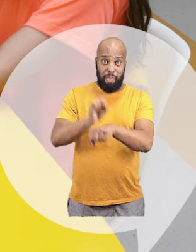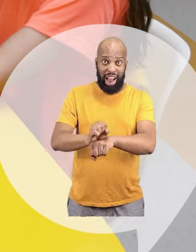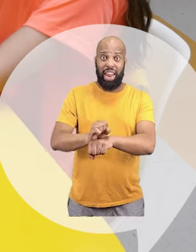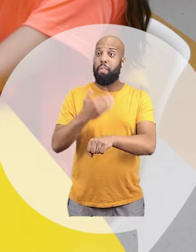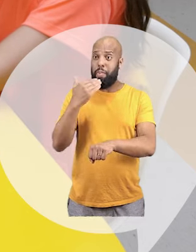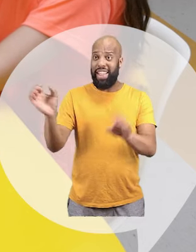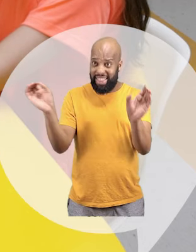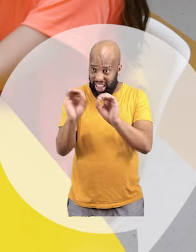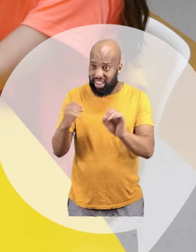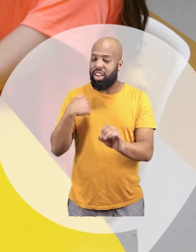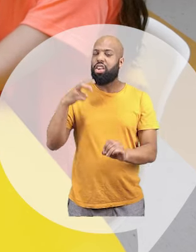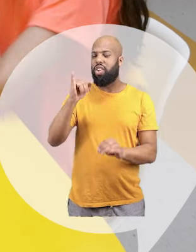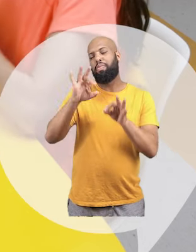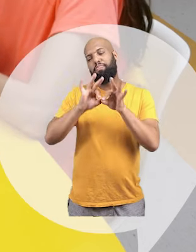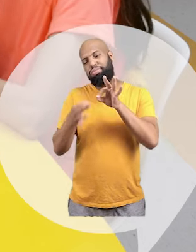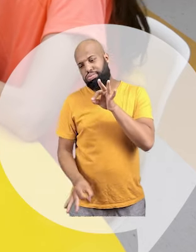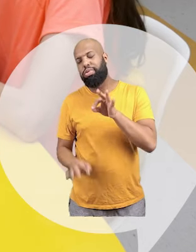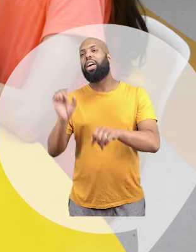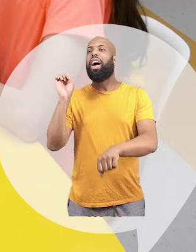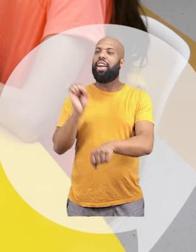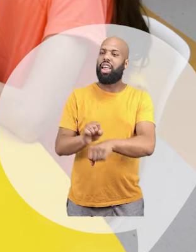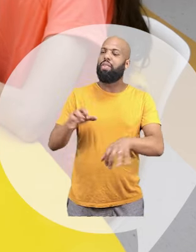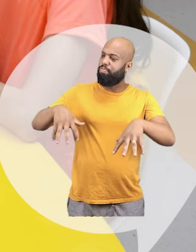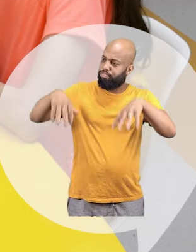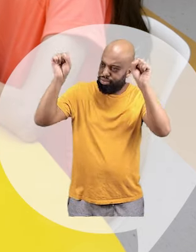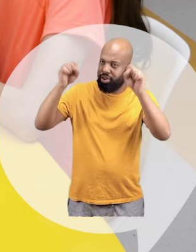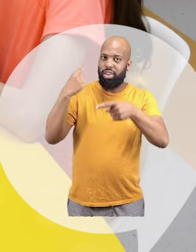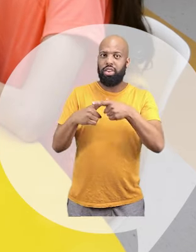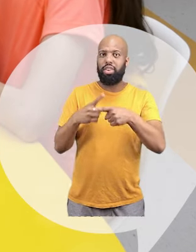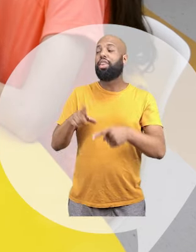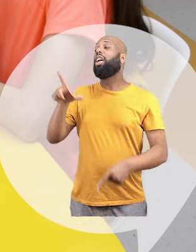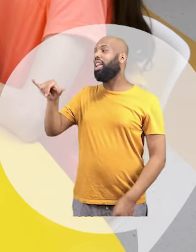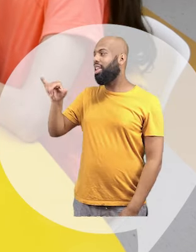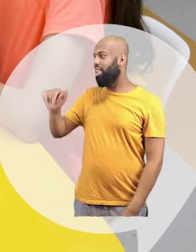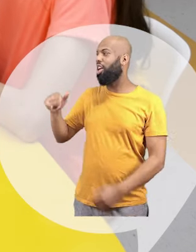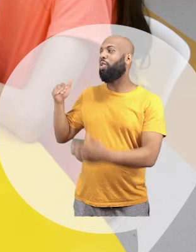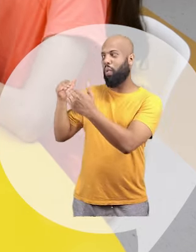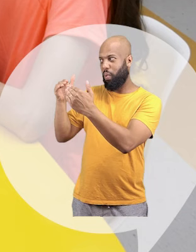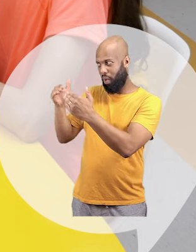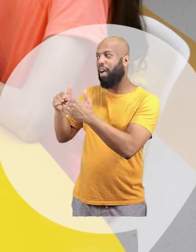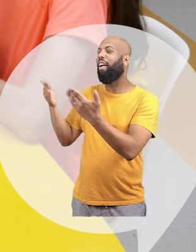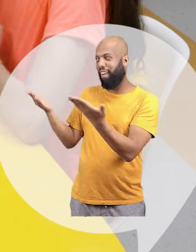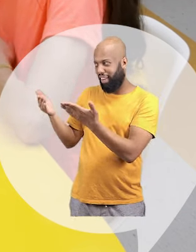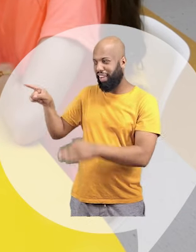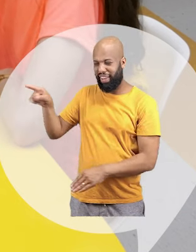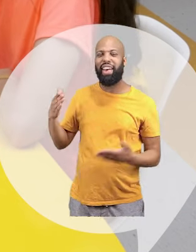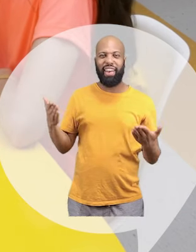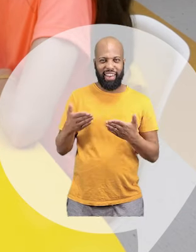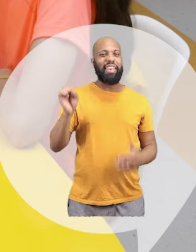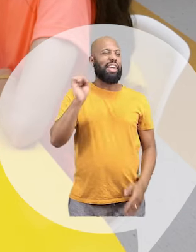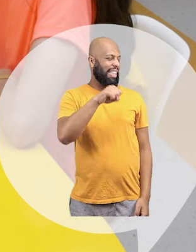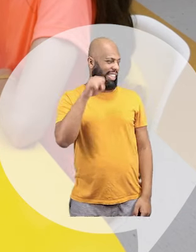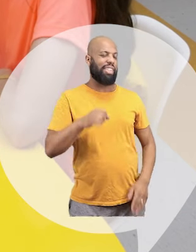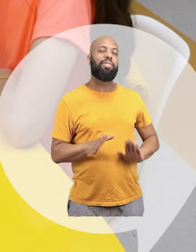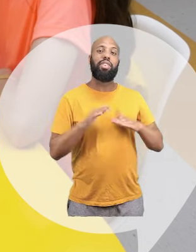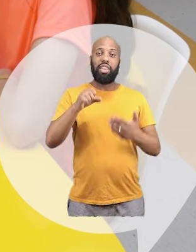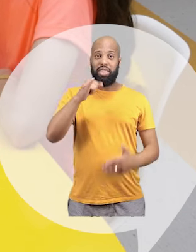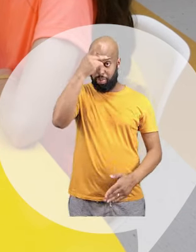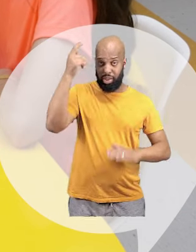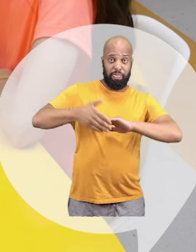vou continuar falando aqui até acabar essa chuva passada mas tipo assim